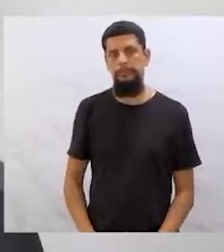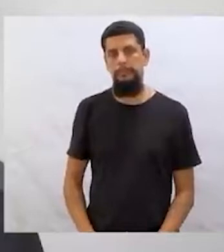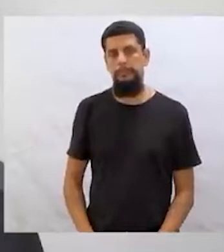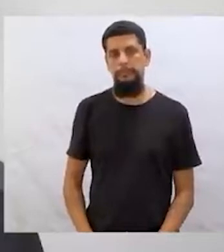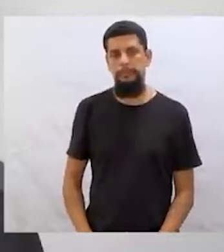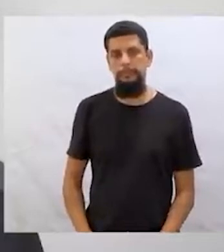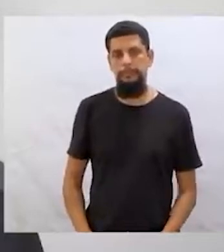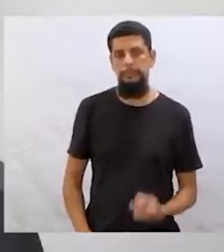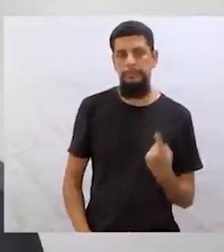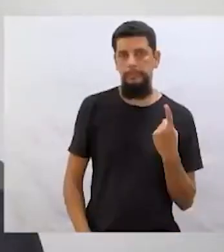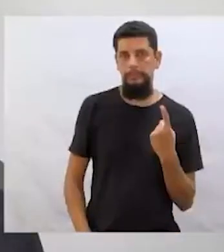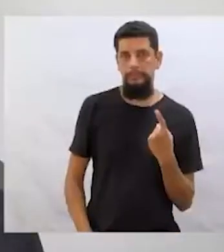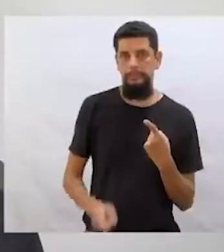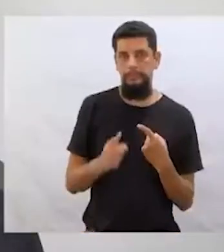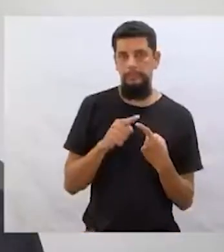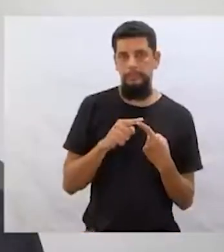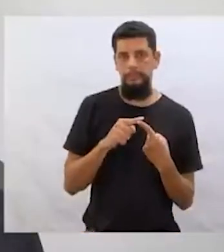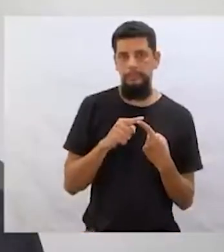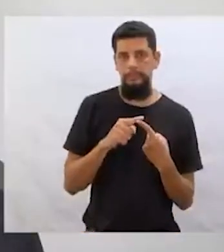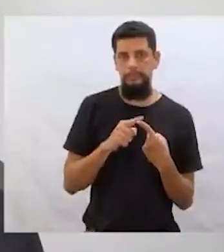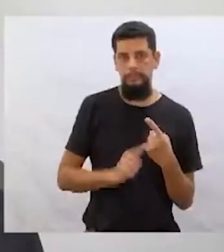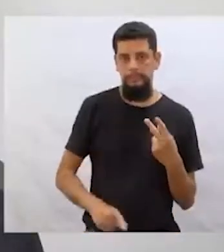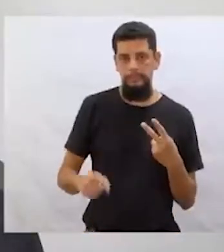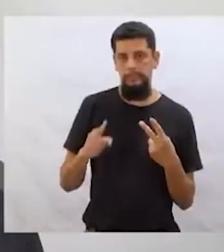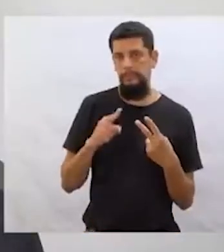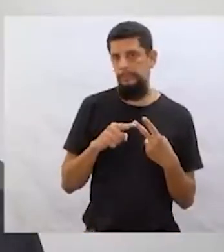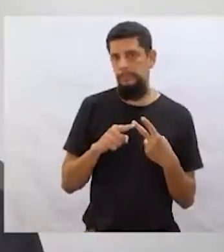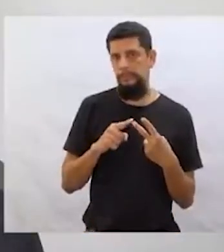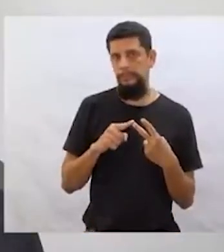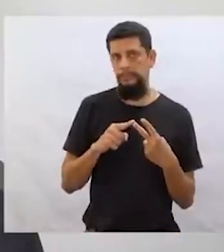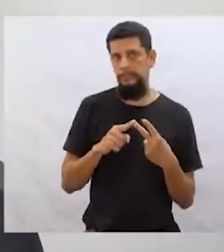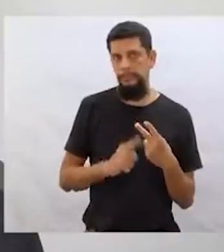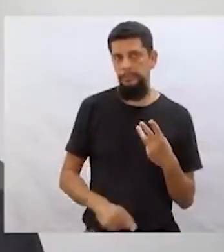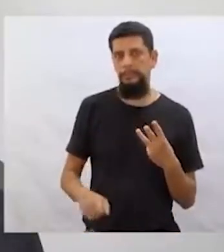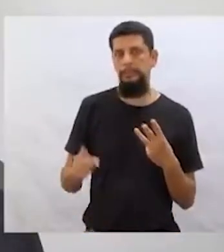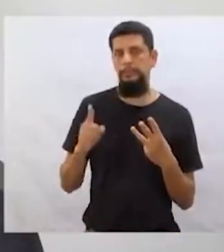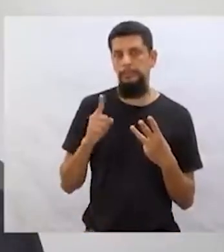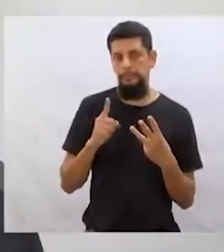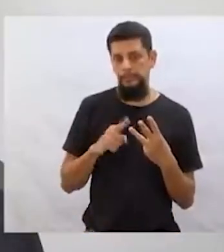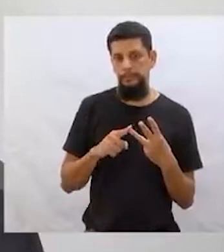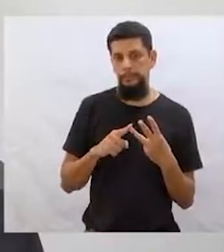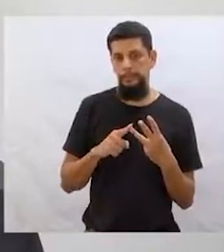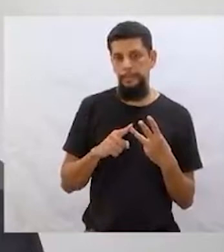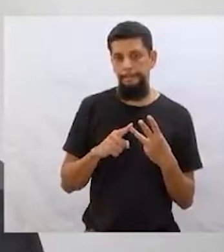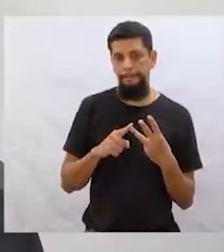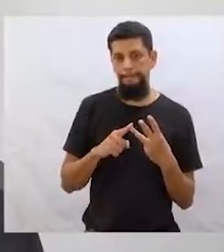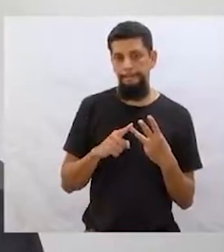palitos. 1, 2,